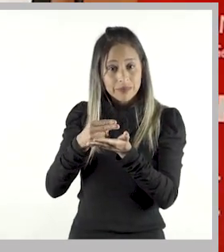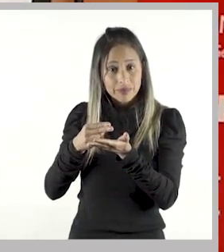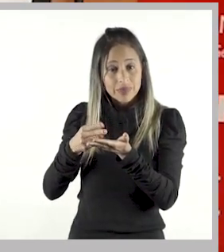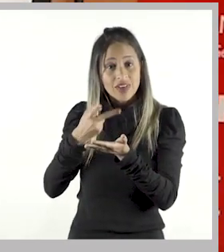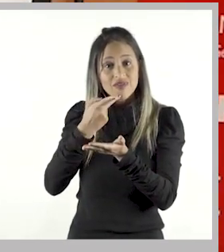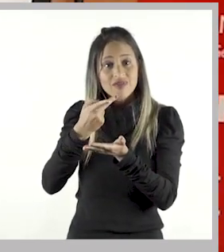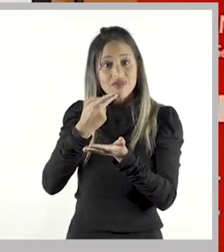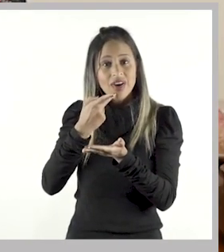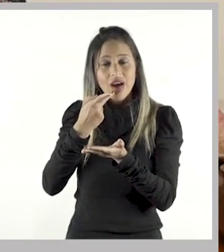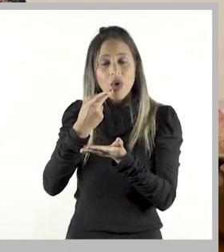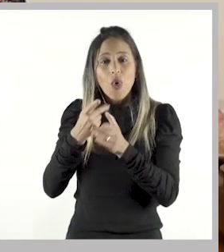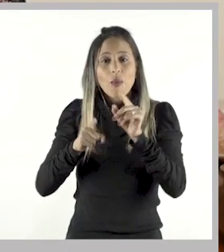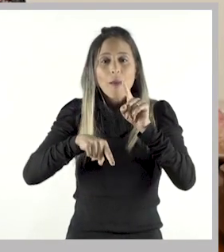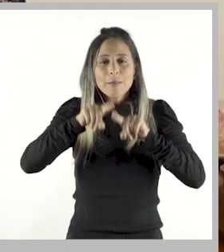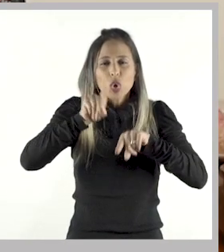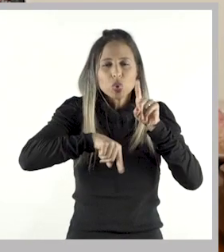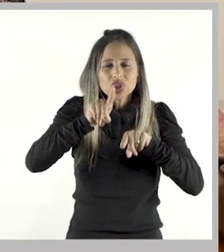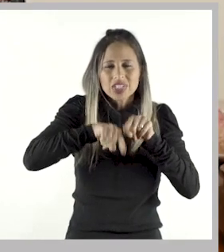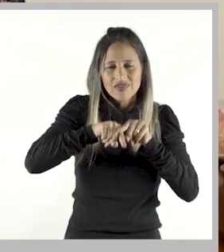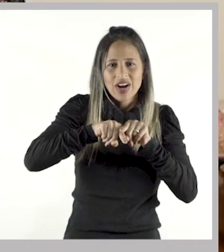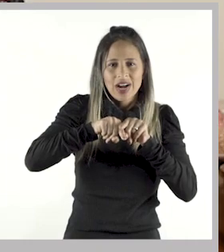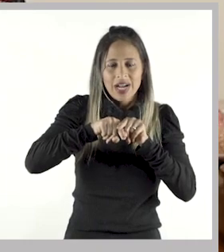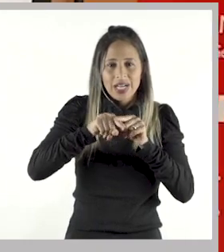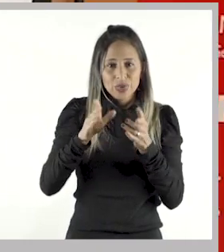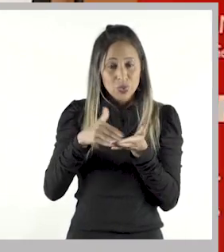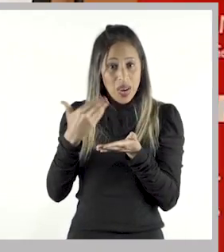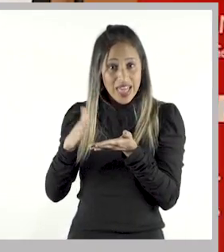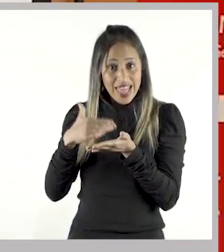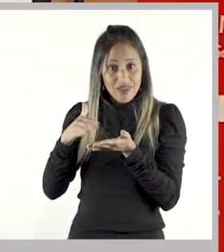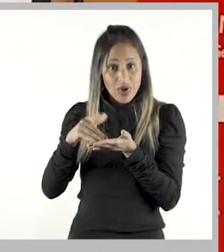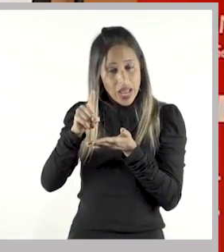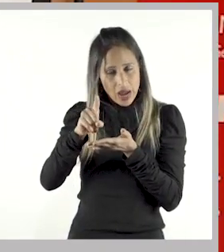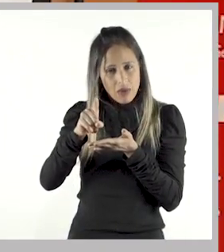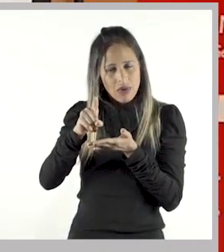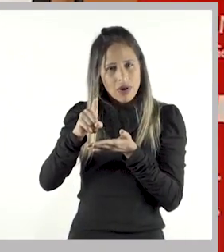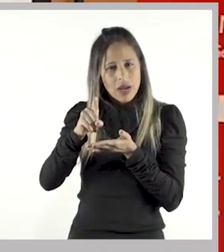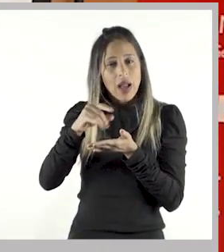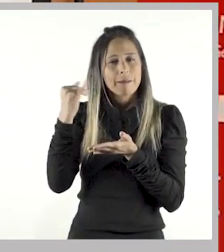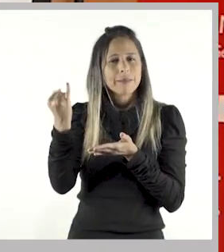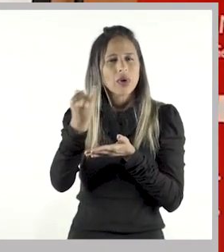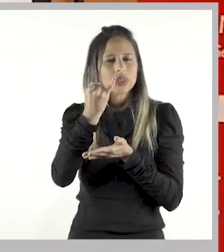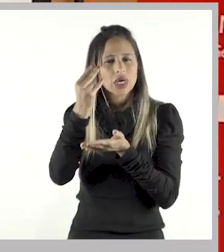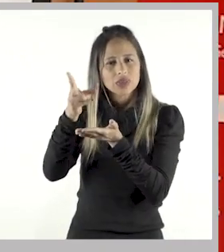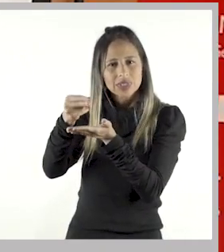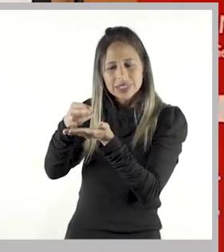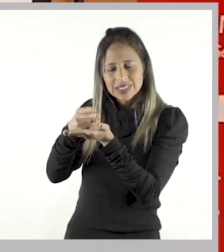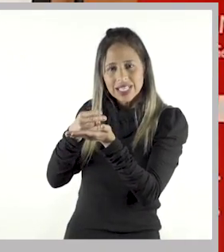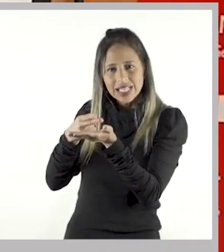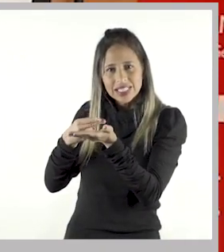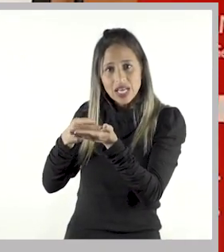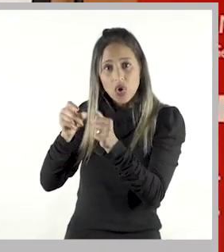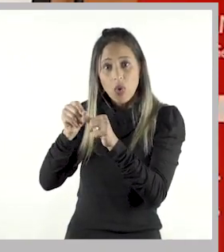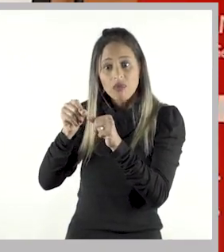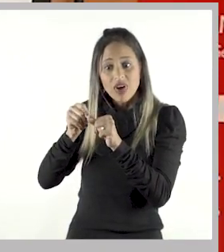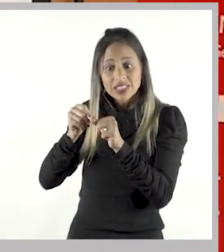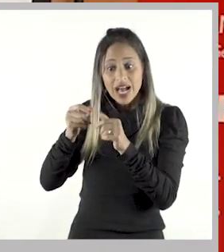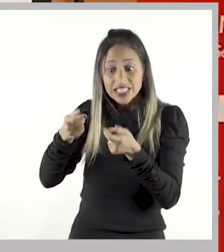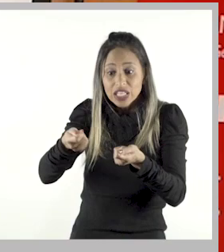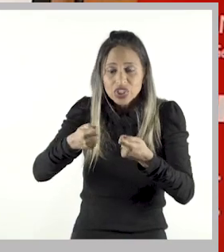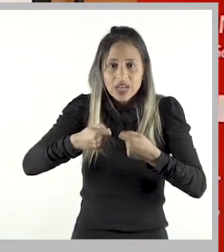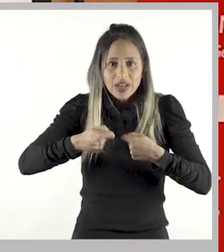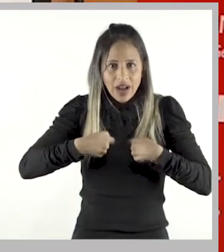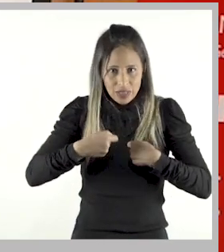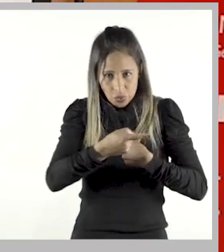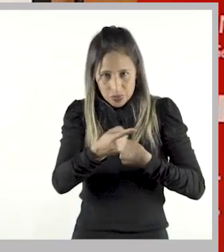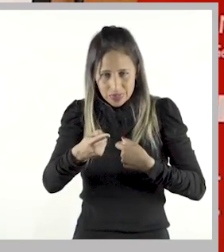livro. Eu acho que, como ilustrador, é importante a gente entender como é que o livro faz chegar até a gente. Então, eu trouxe um pouco